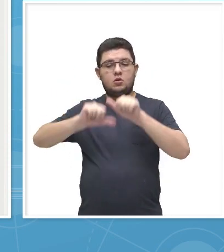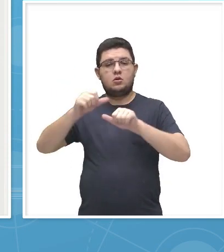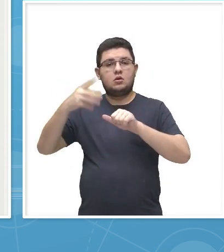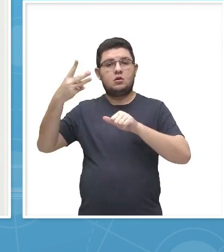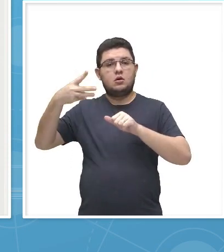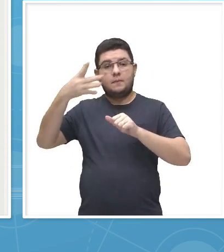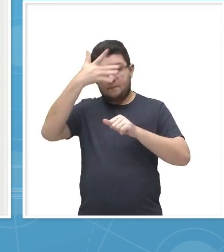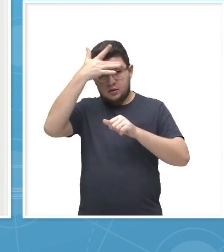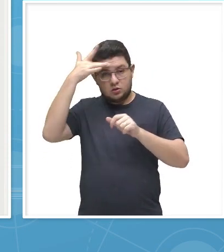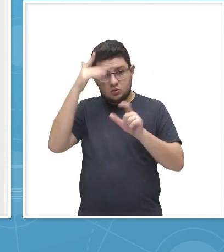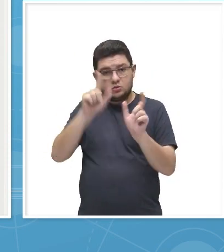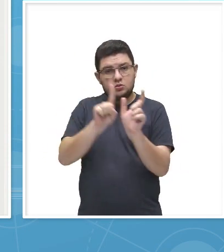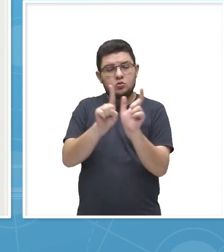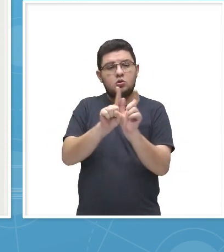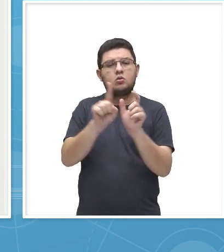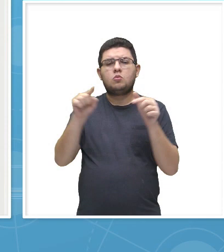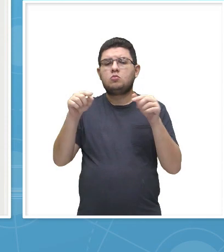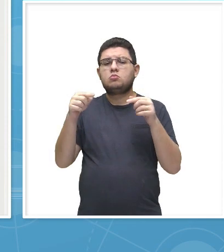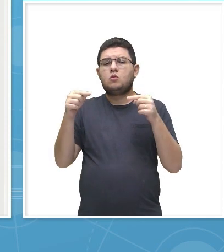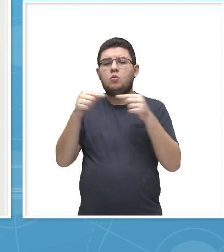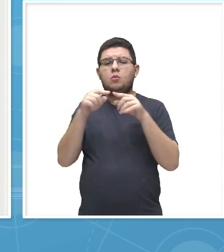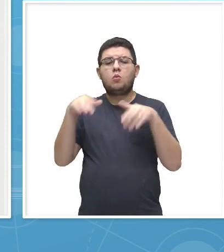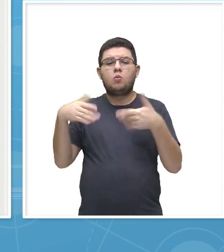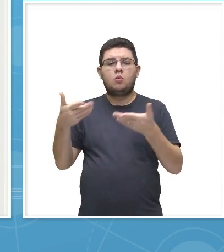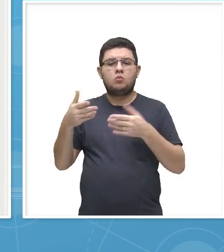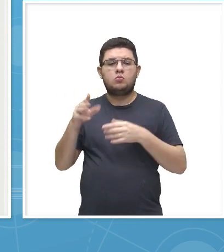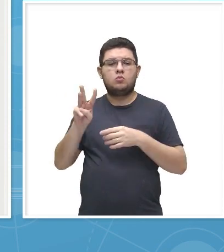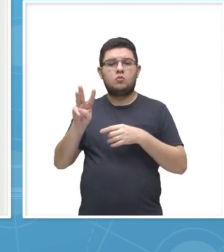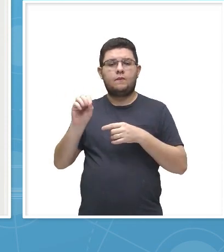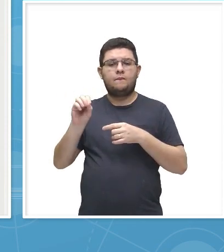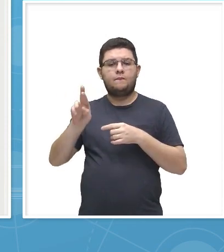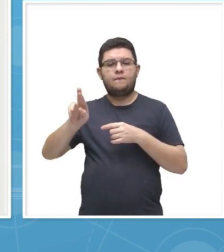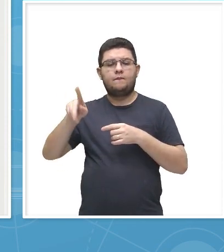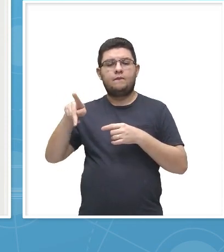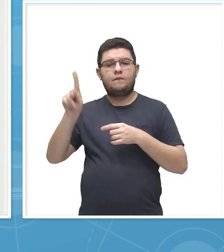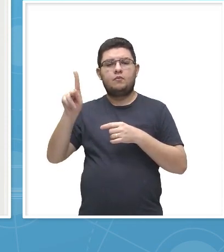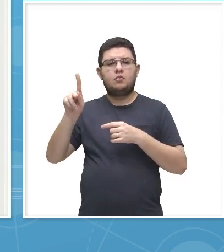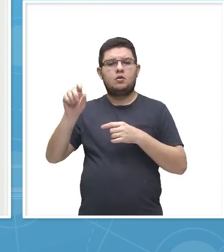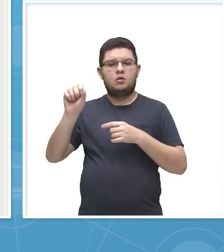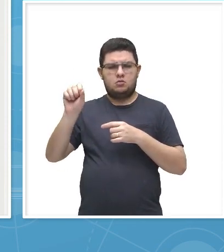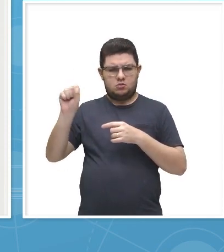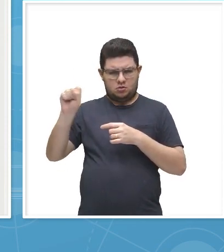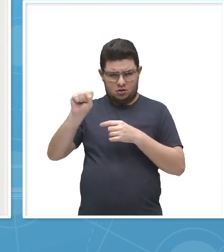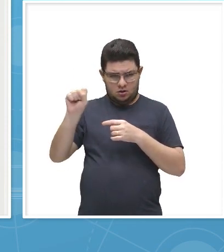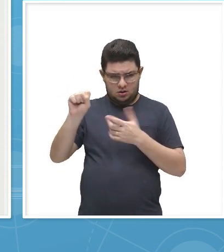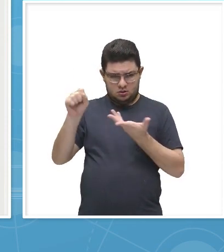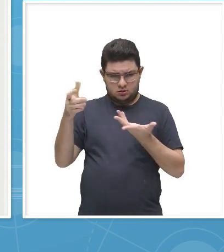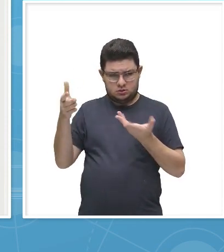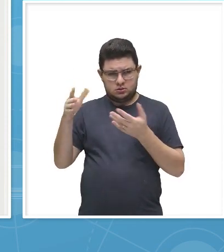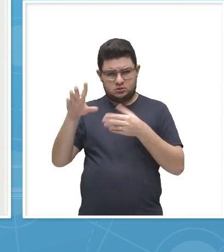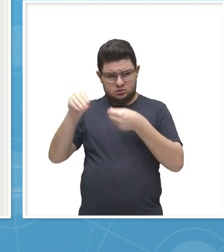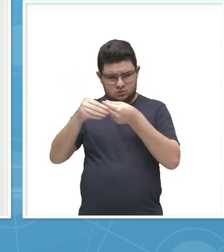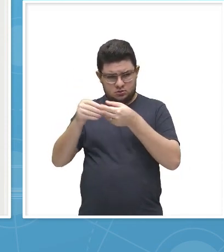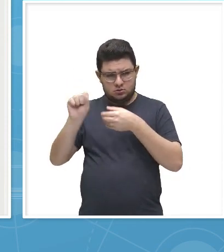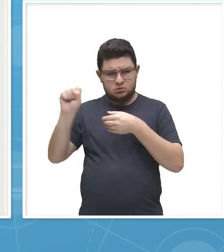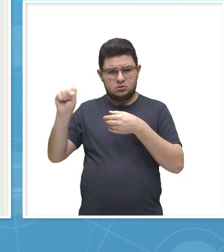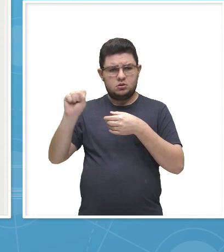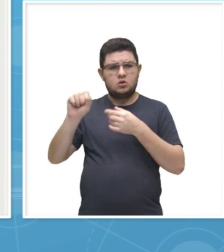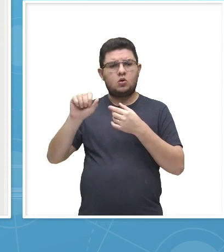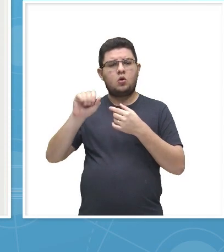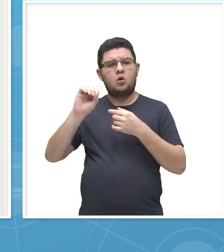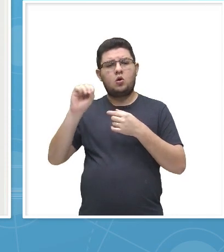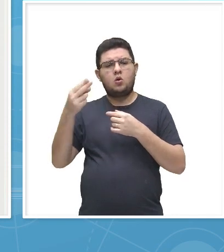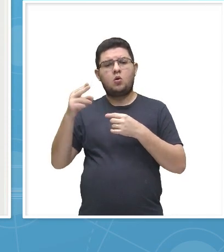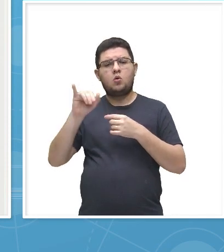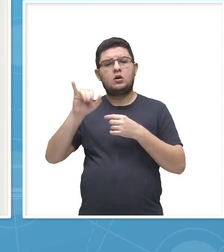correto na terceira pessoa do singular o verbo work vai receber o q s s o s people muito bem quem falou